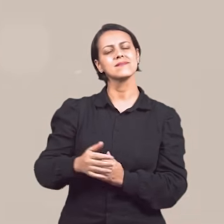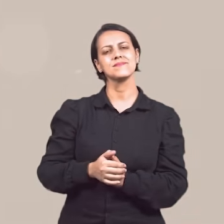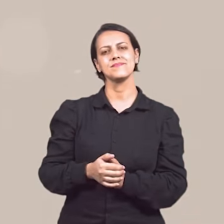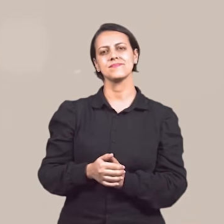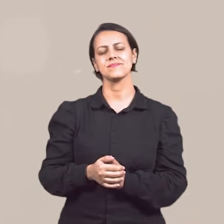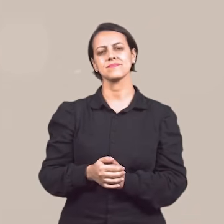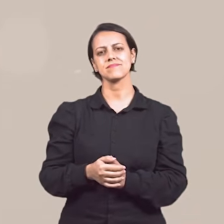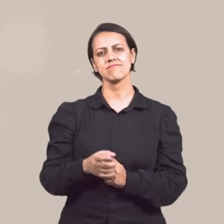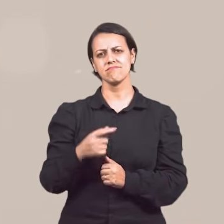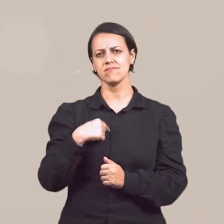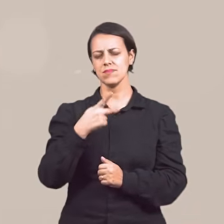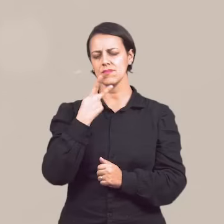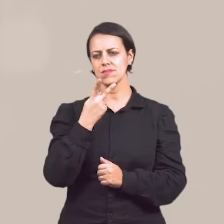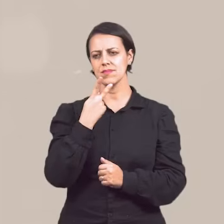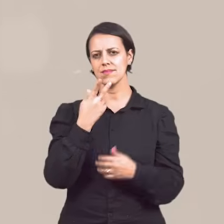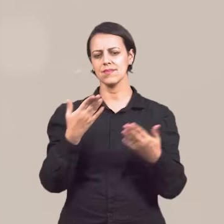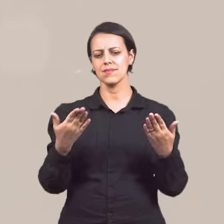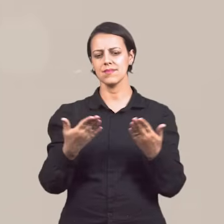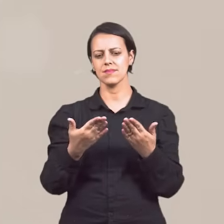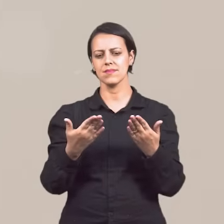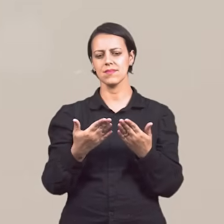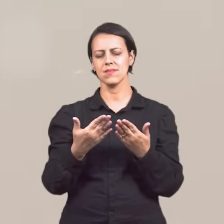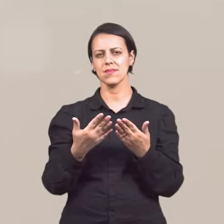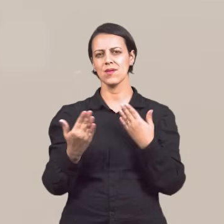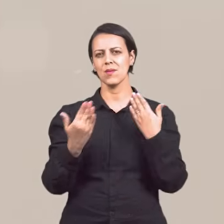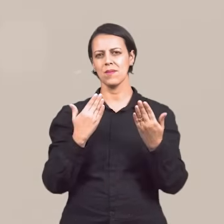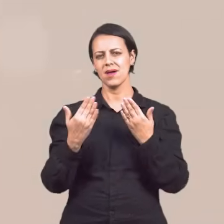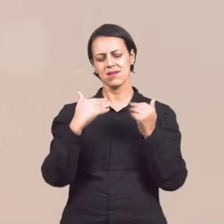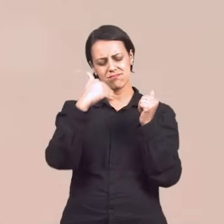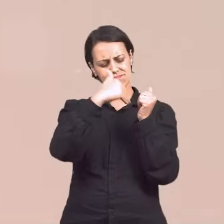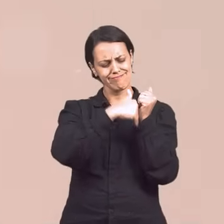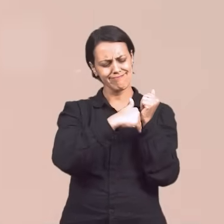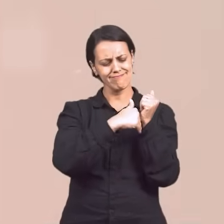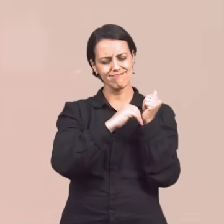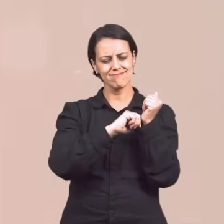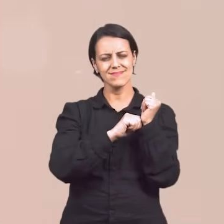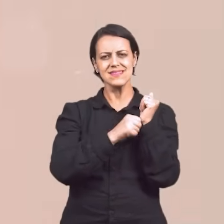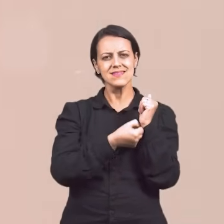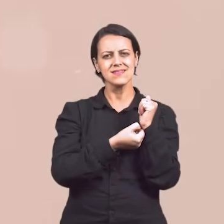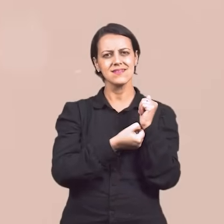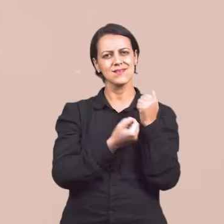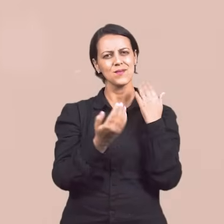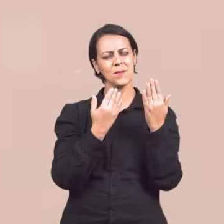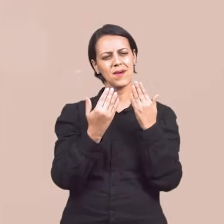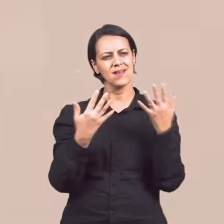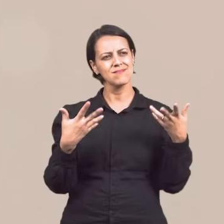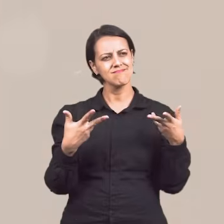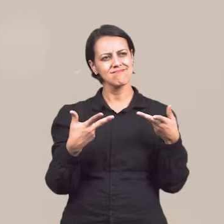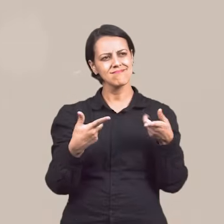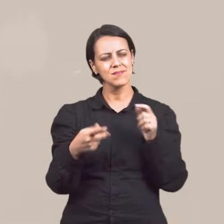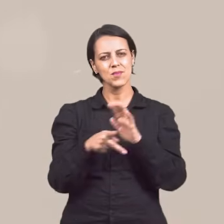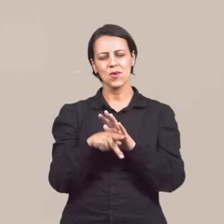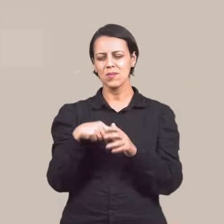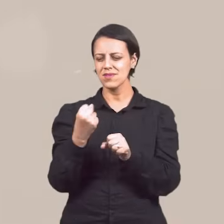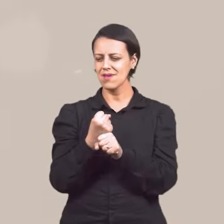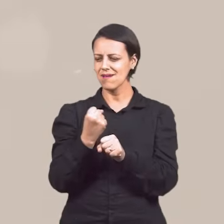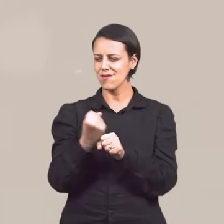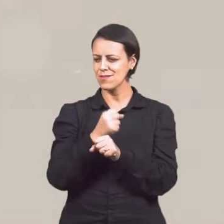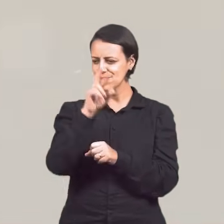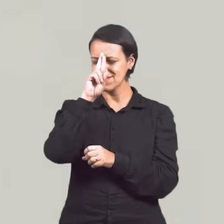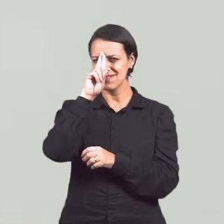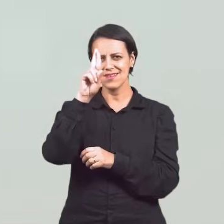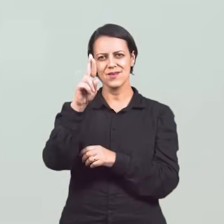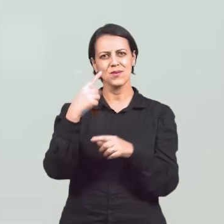obra, que ora pela obra. E a madrugada, que é o tema que me foi proposto, é um